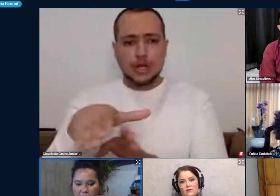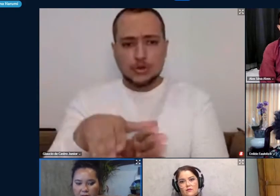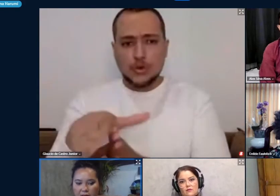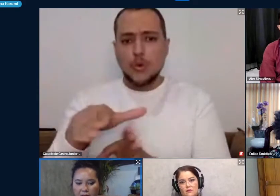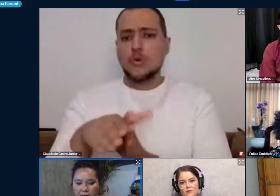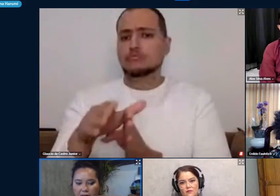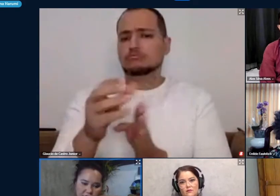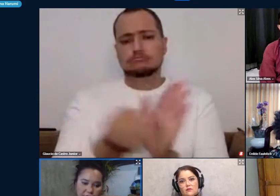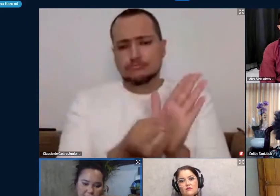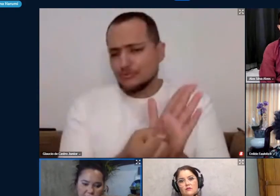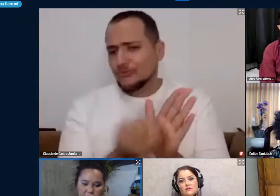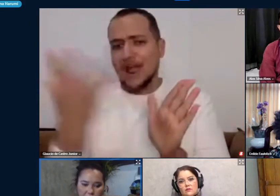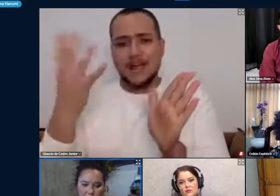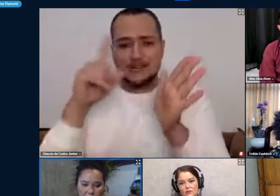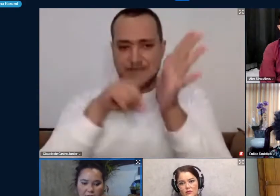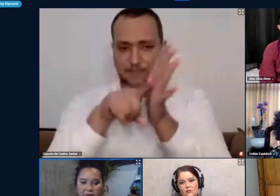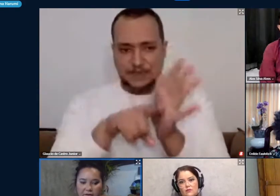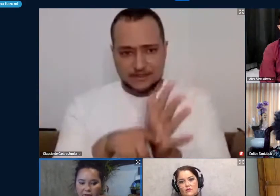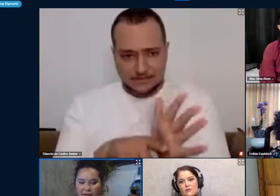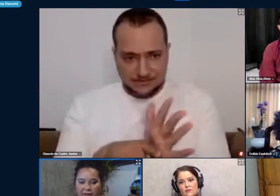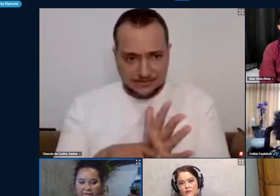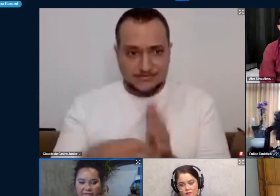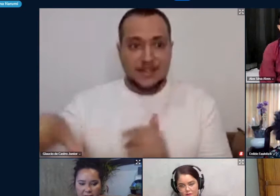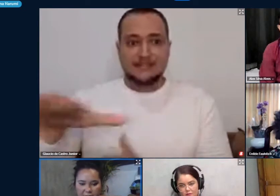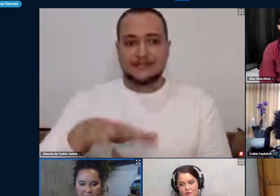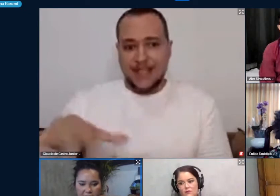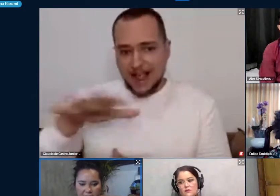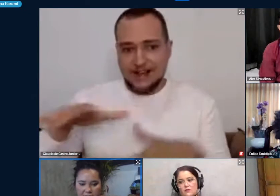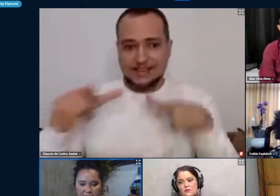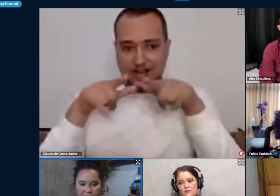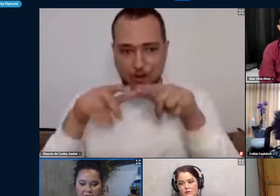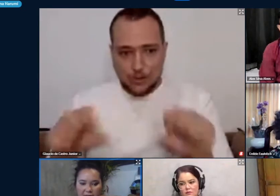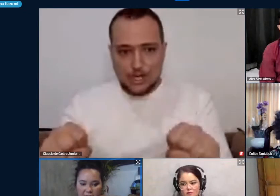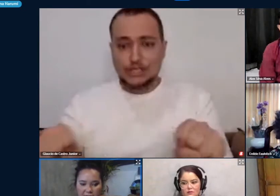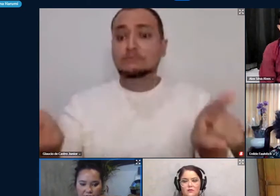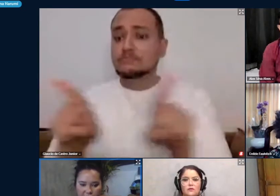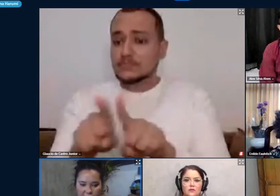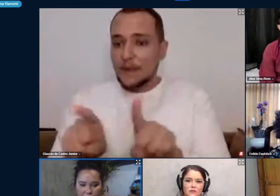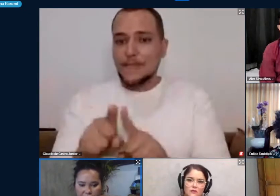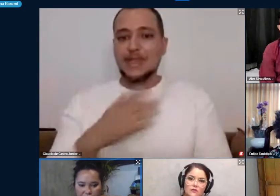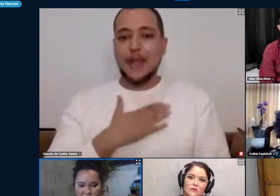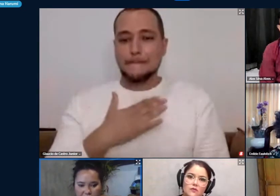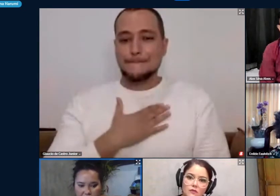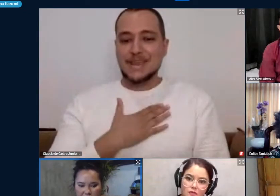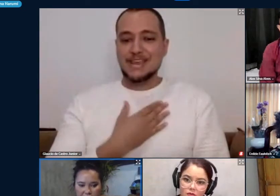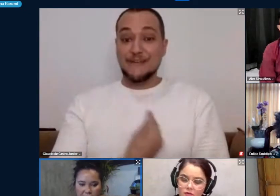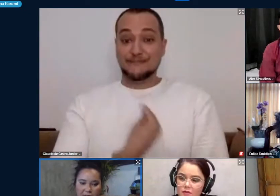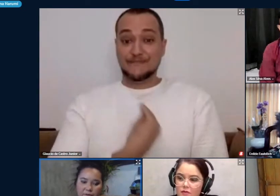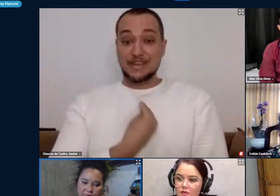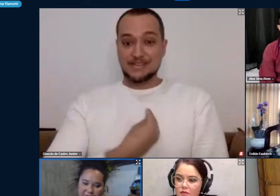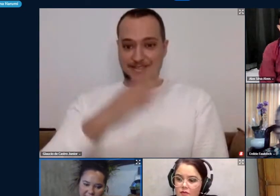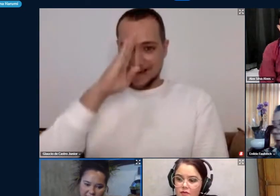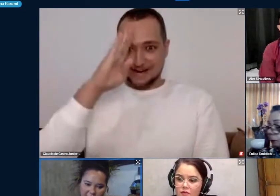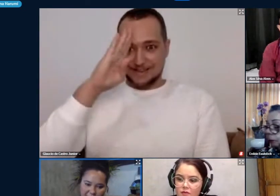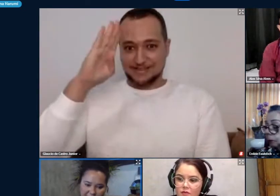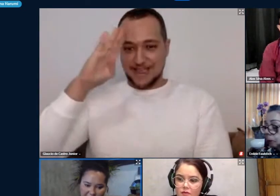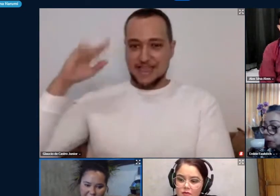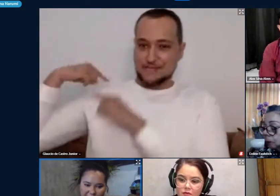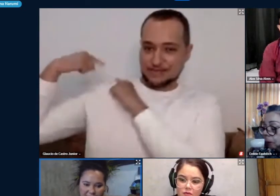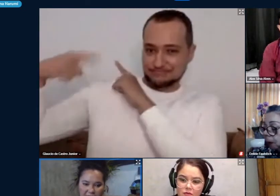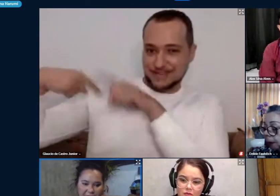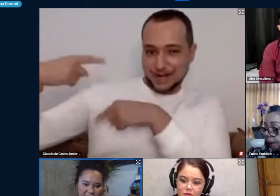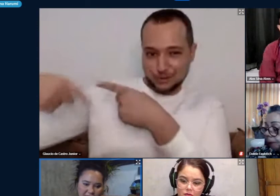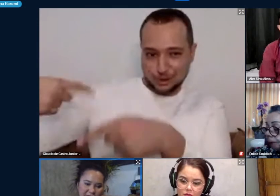Austisch, ela já orientou várias pesquisas na área de linguística,